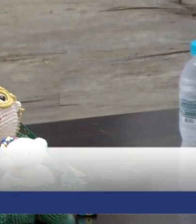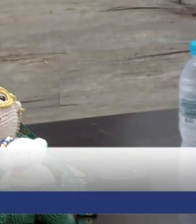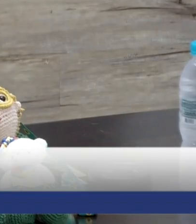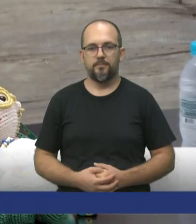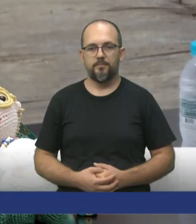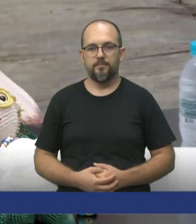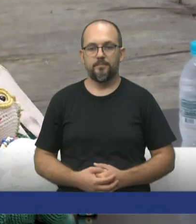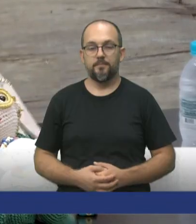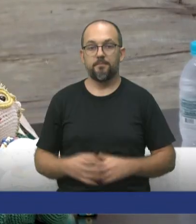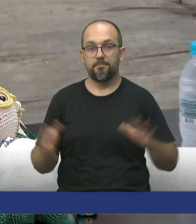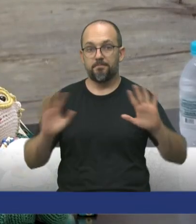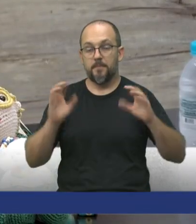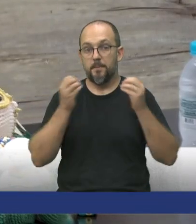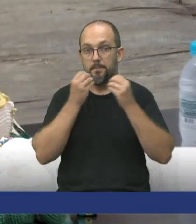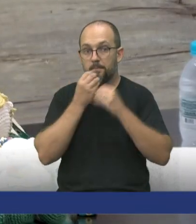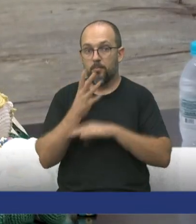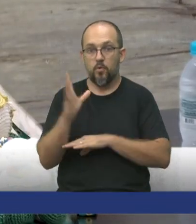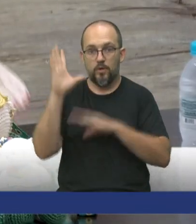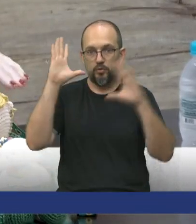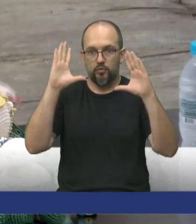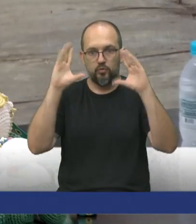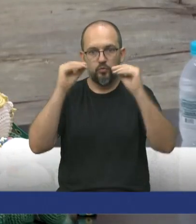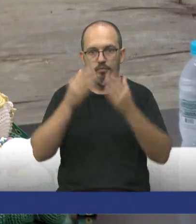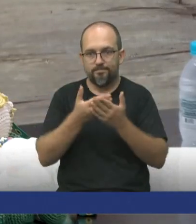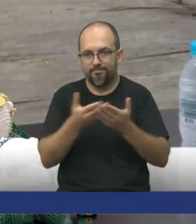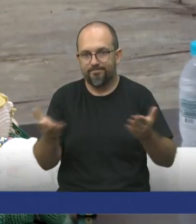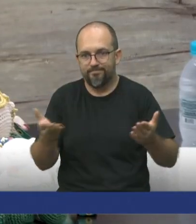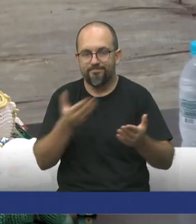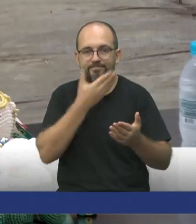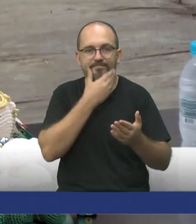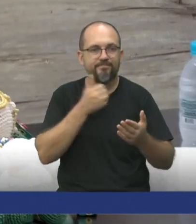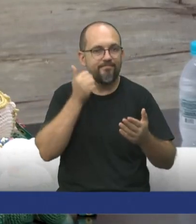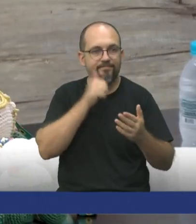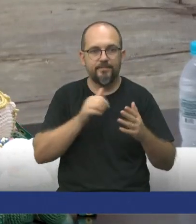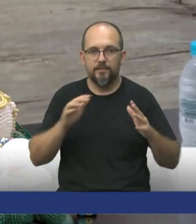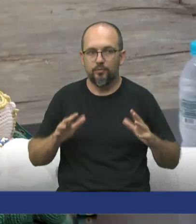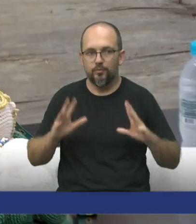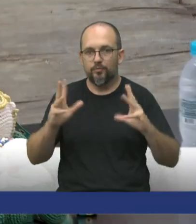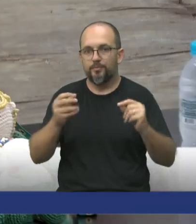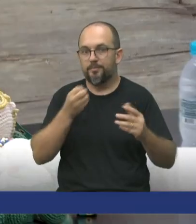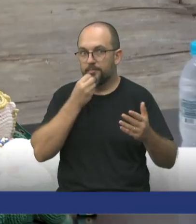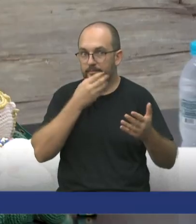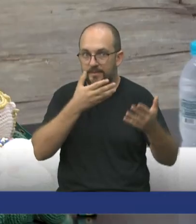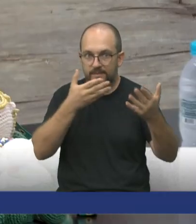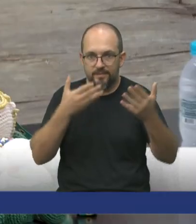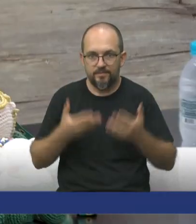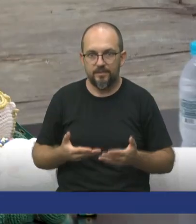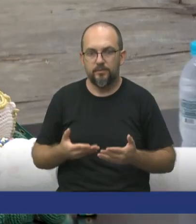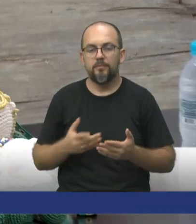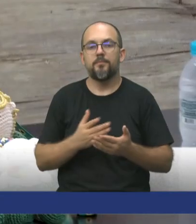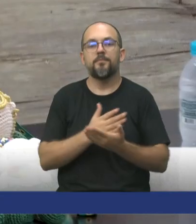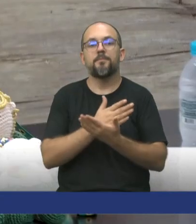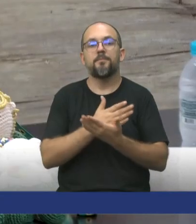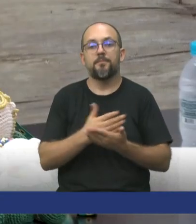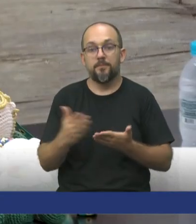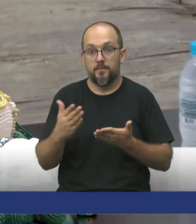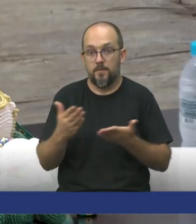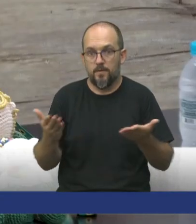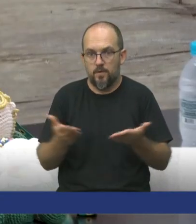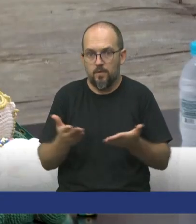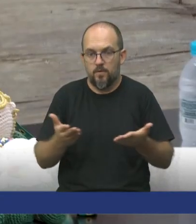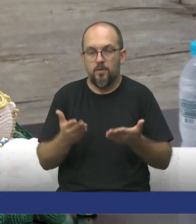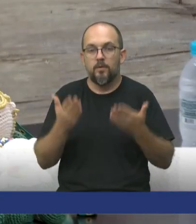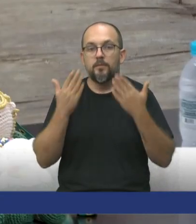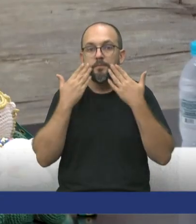Boa noite, senhoras e senhores, muito bem-vindos, muito bem-vindas. Nós vamos dar início à